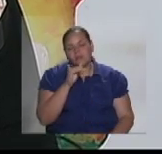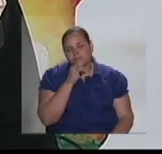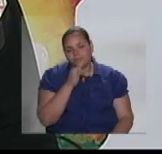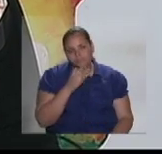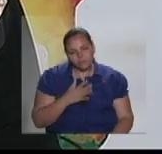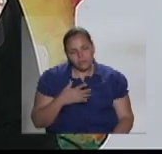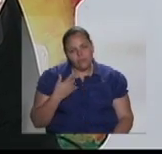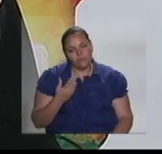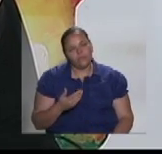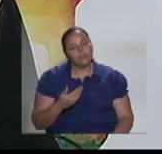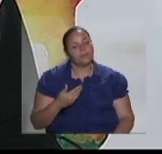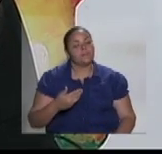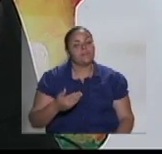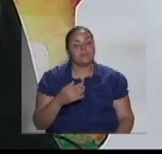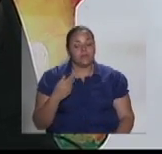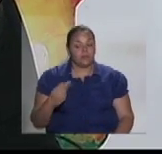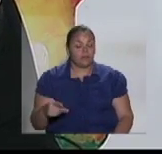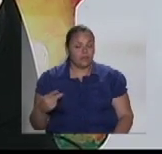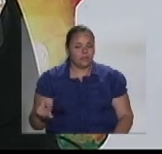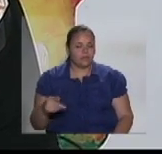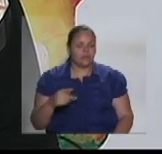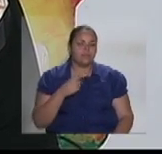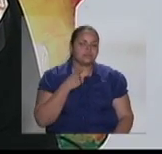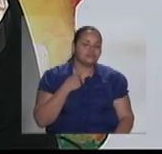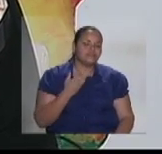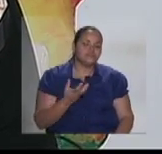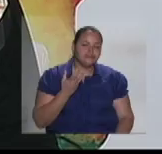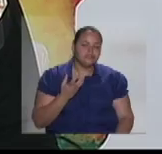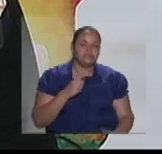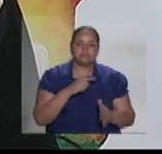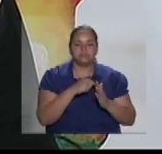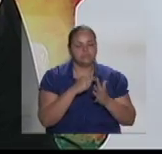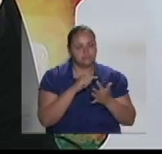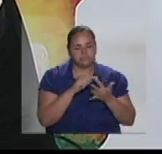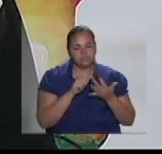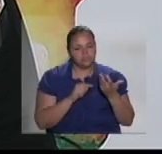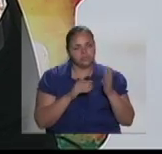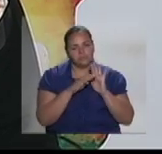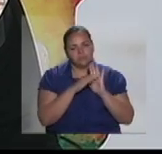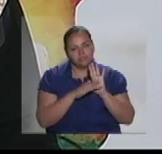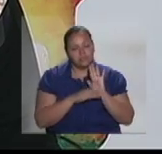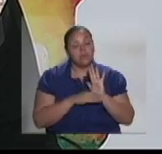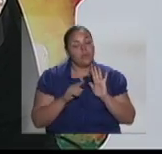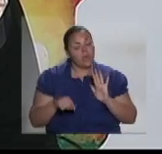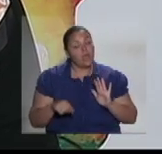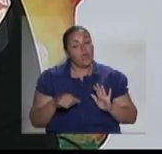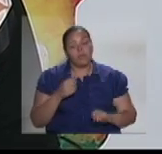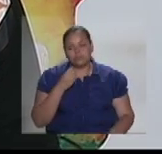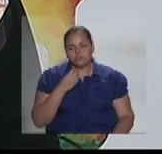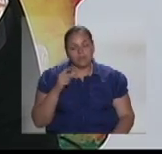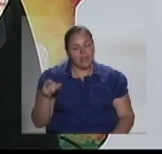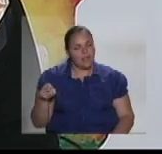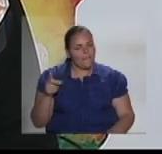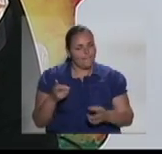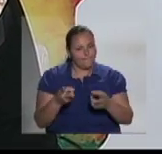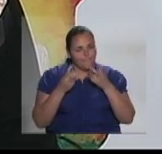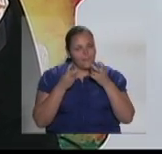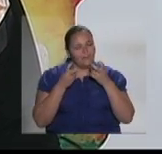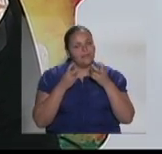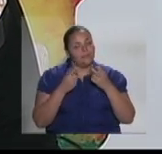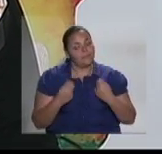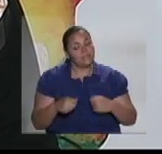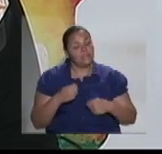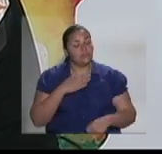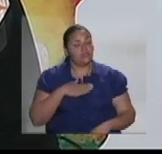Já que foi uma demanda dela fazer todas essas atividades, é muito saudável que ela perceba que ela